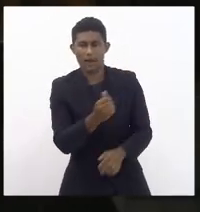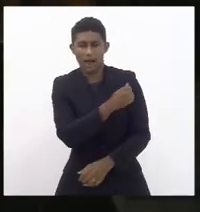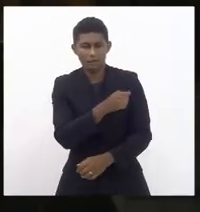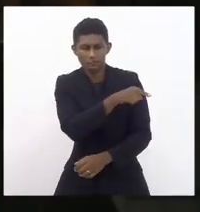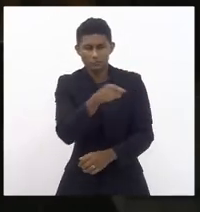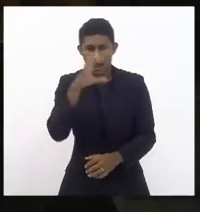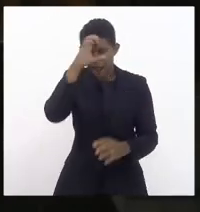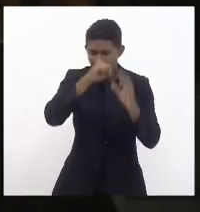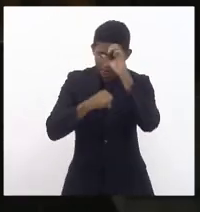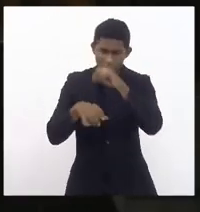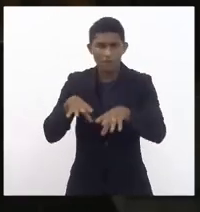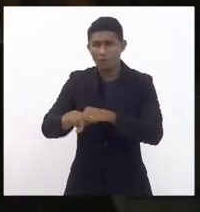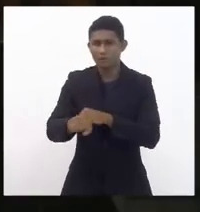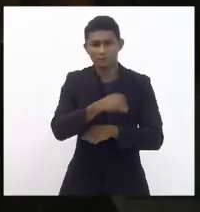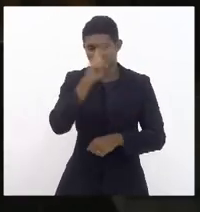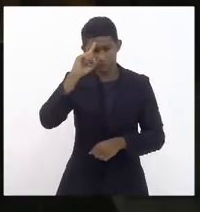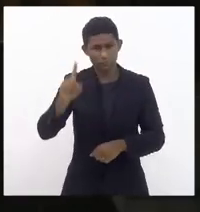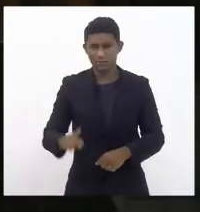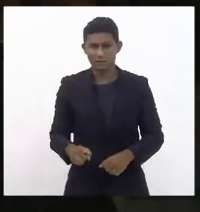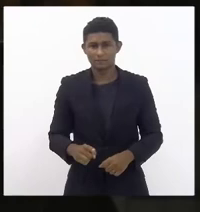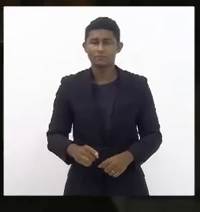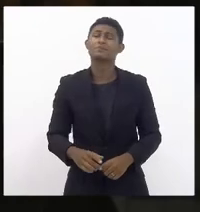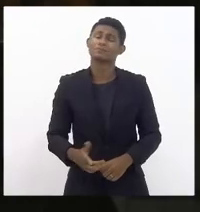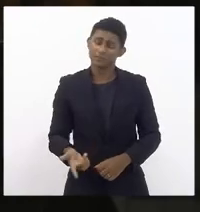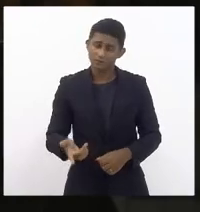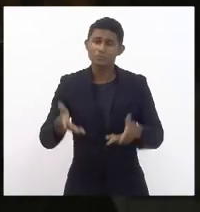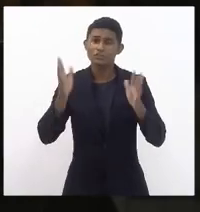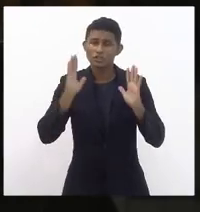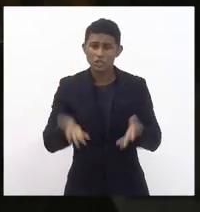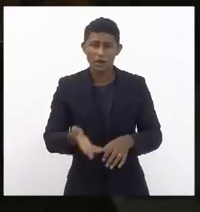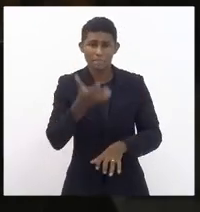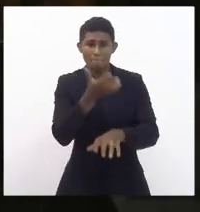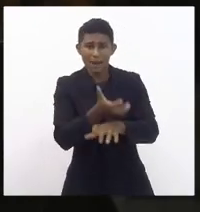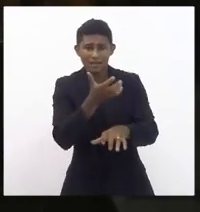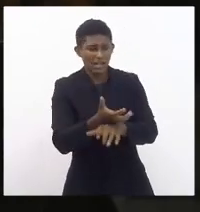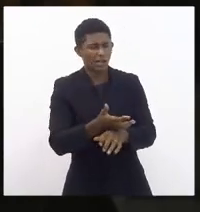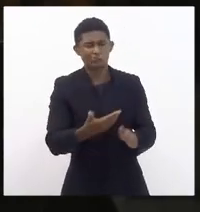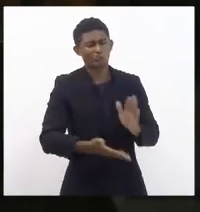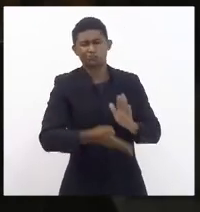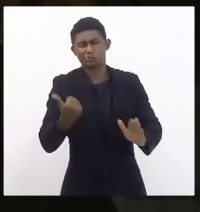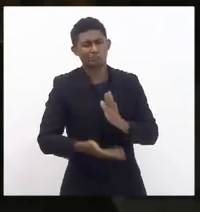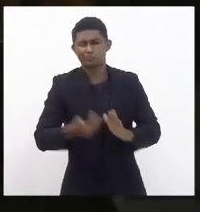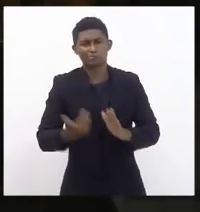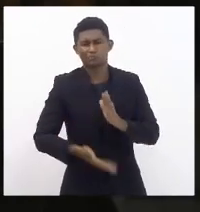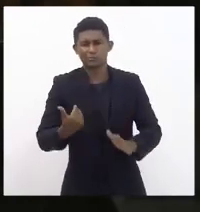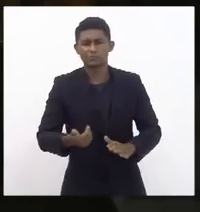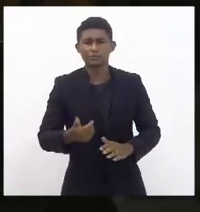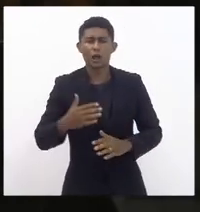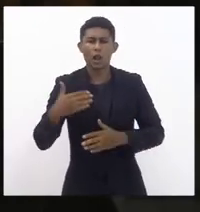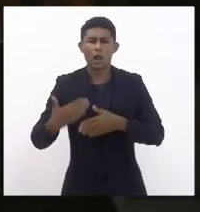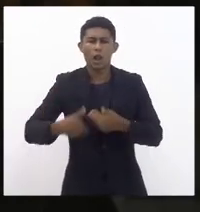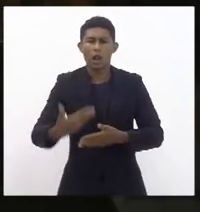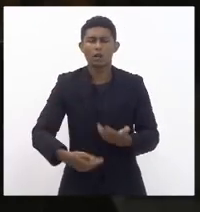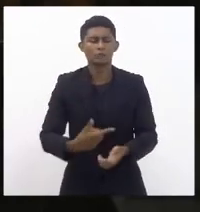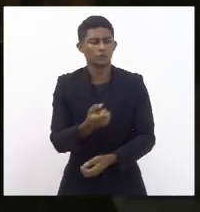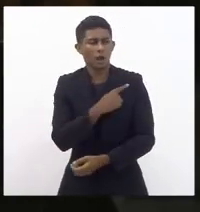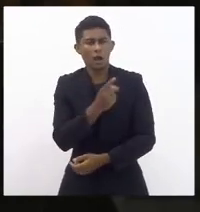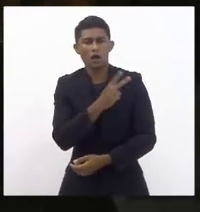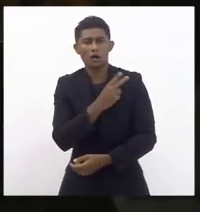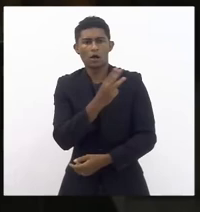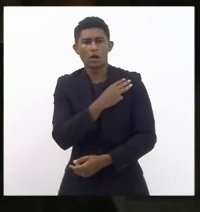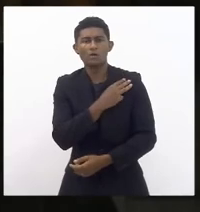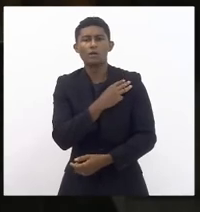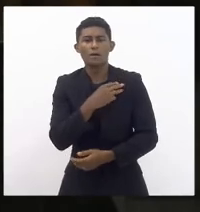Então você já tem corte de disciplinas deputada Marta Rocha sem saber sequer como vão ser os próprios próximos anos